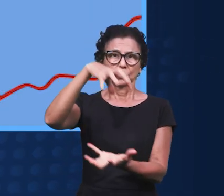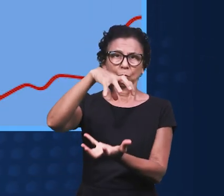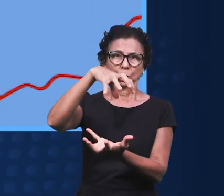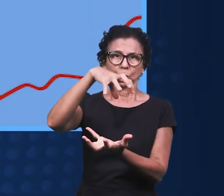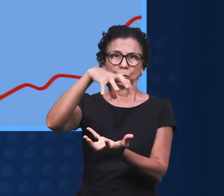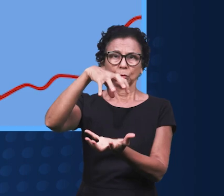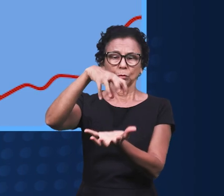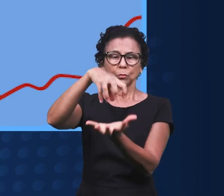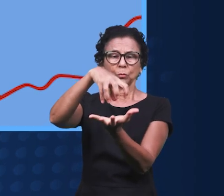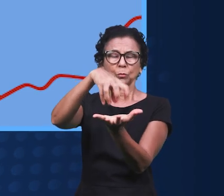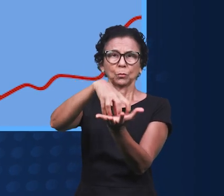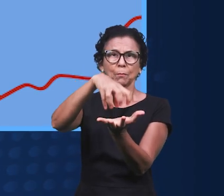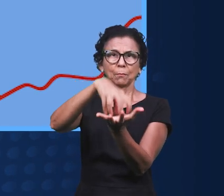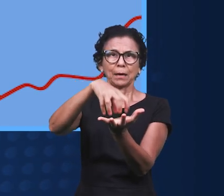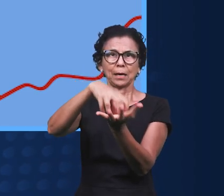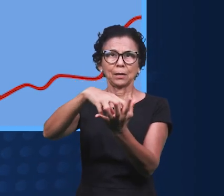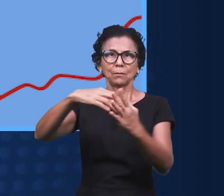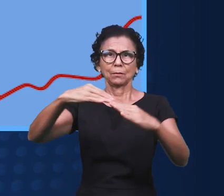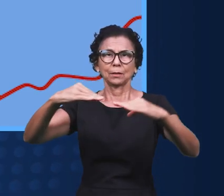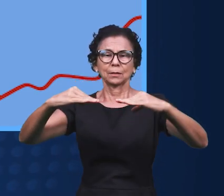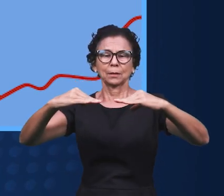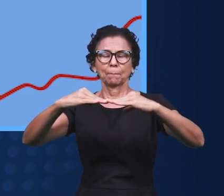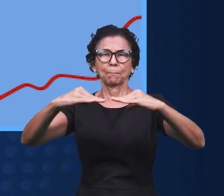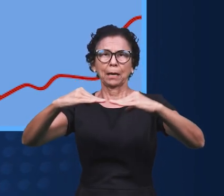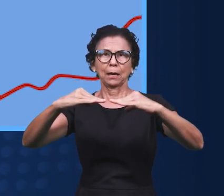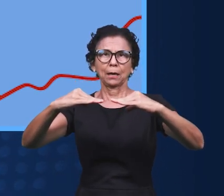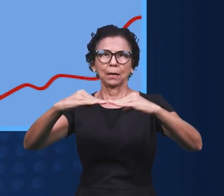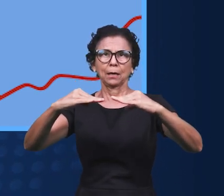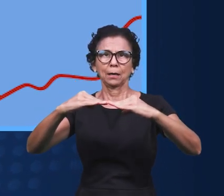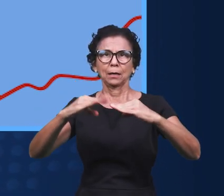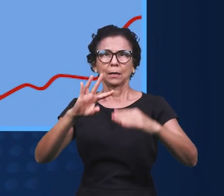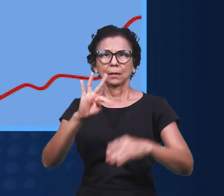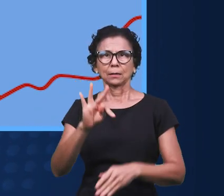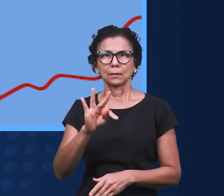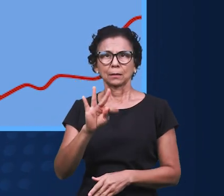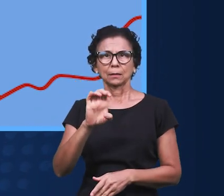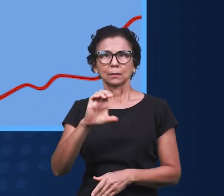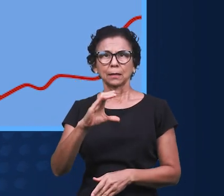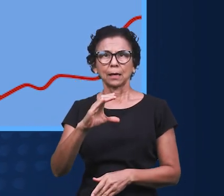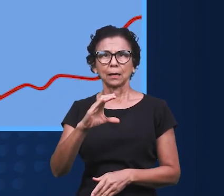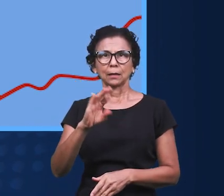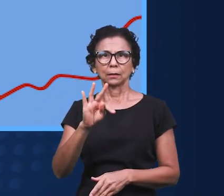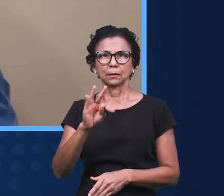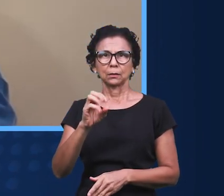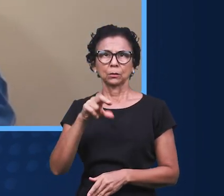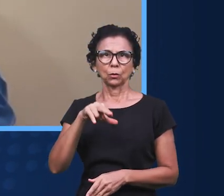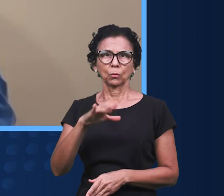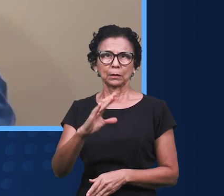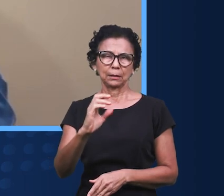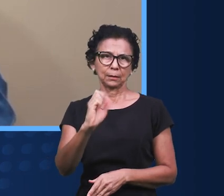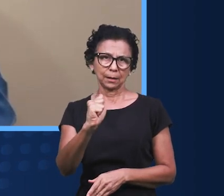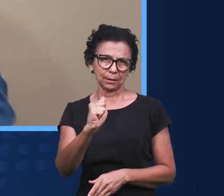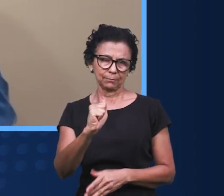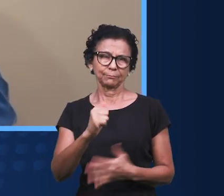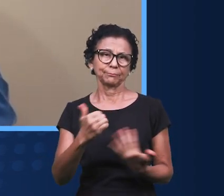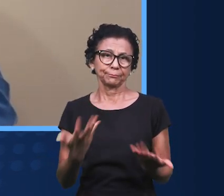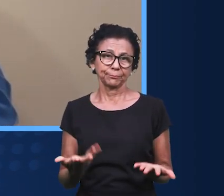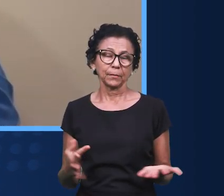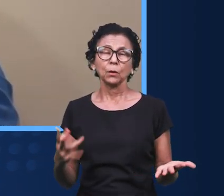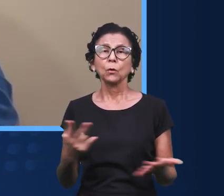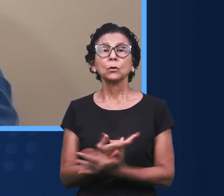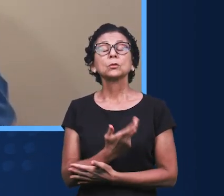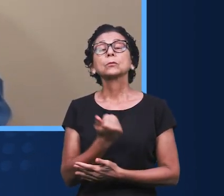no meio dessa placa tectônica. E aonde que ela ocorre aqui no Brasil? Ela vai ocorrer lá no mar,